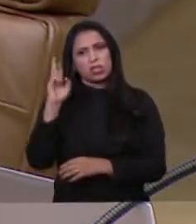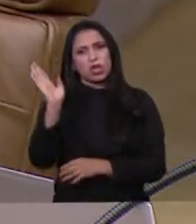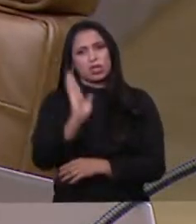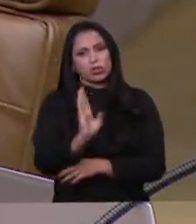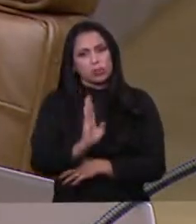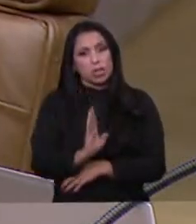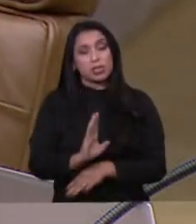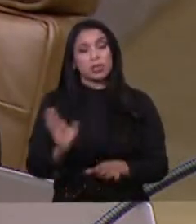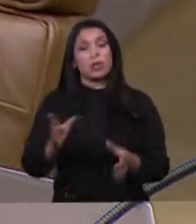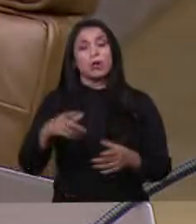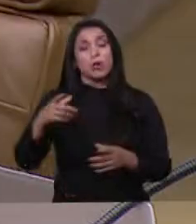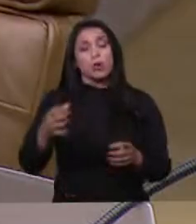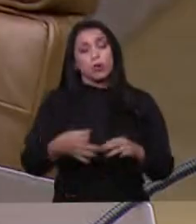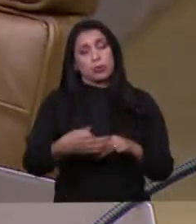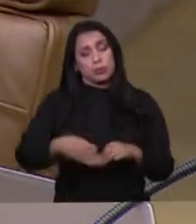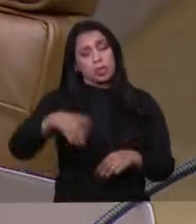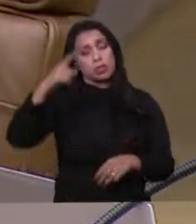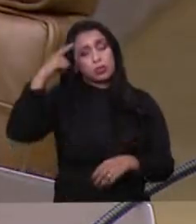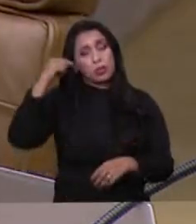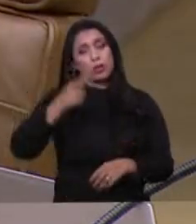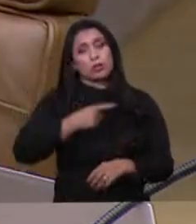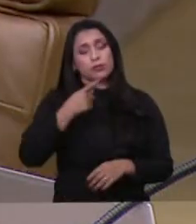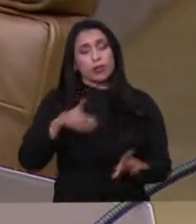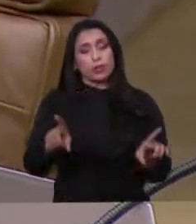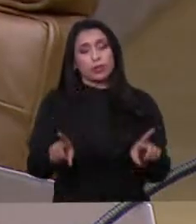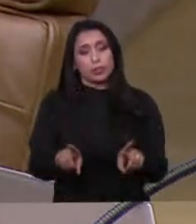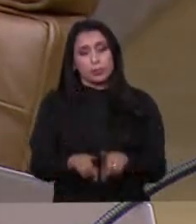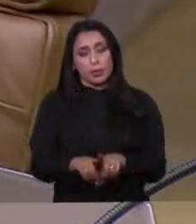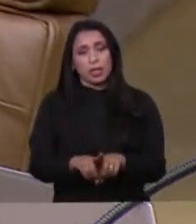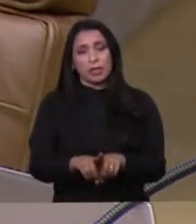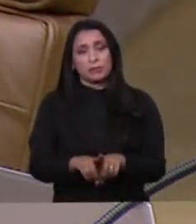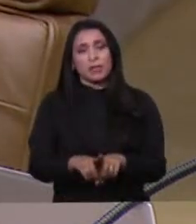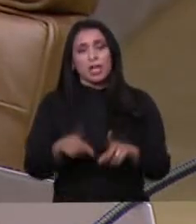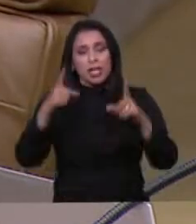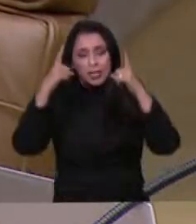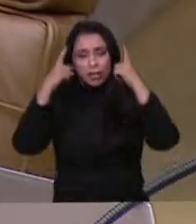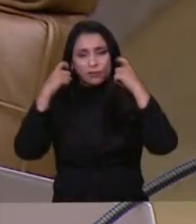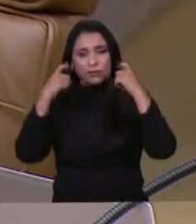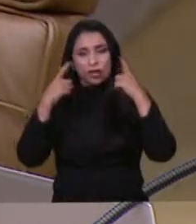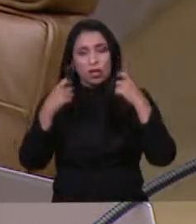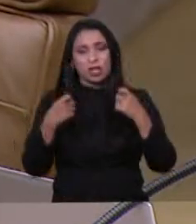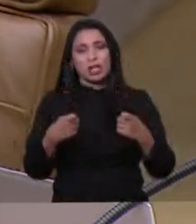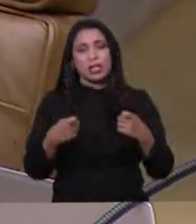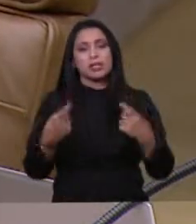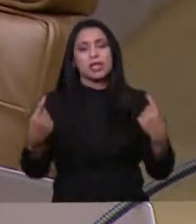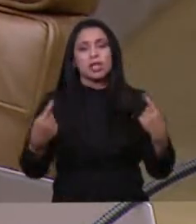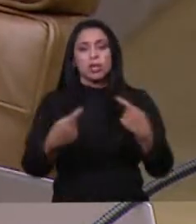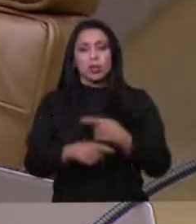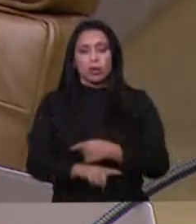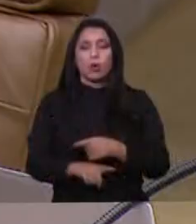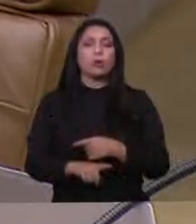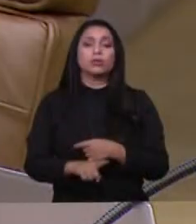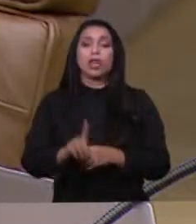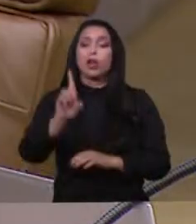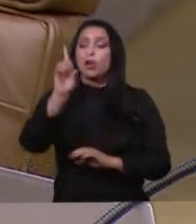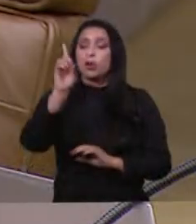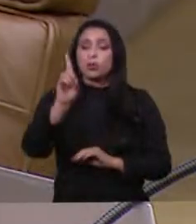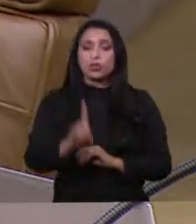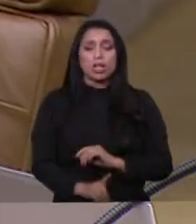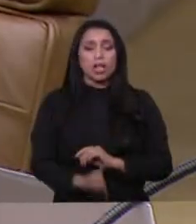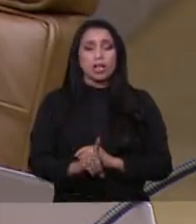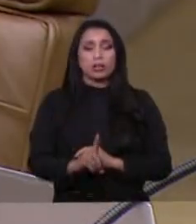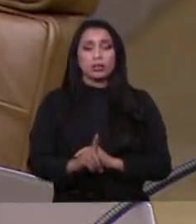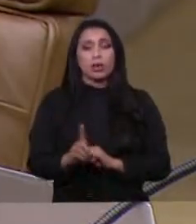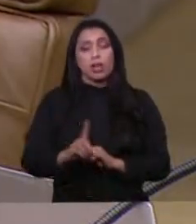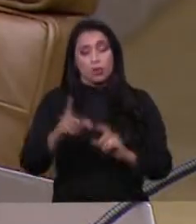o ministro Barroso ainda uma vez enfatizou a violência ao contrário do Estado de Direito. O direito vem para impedir que a violência